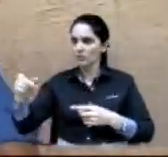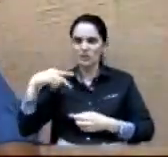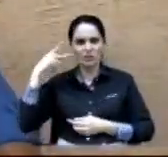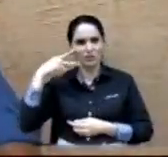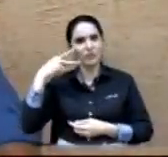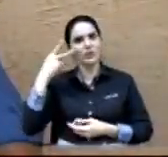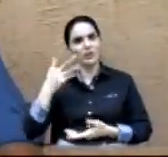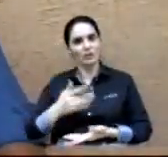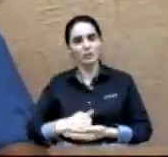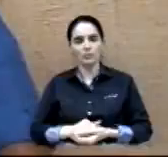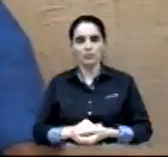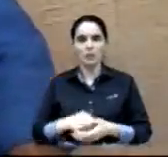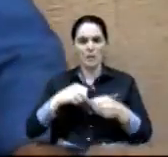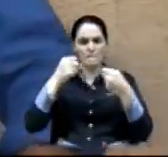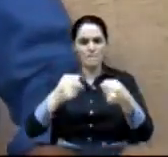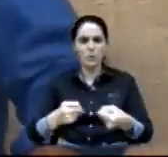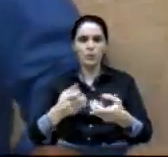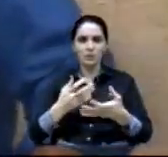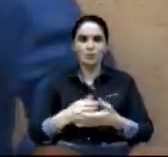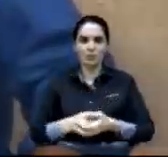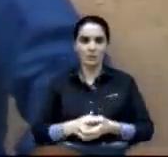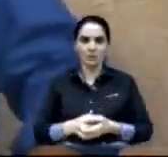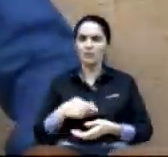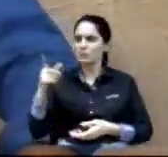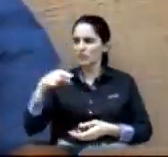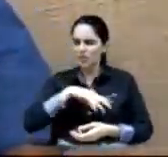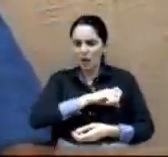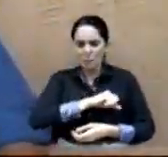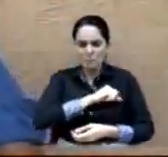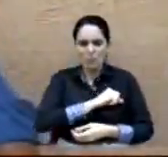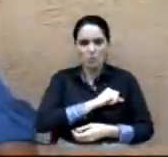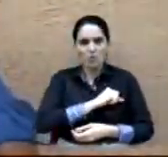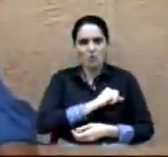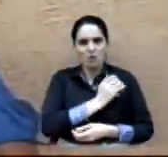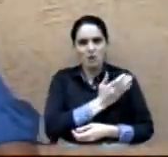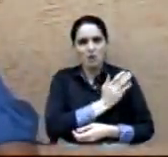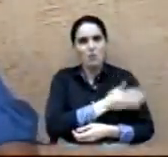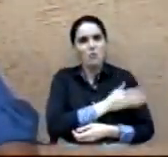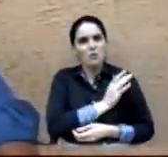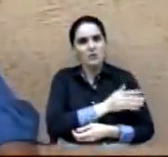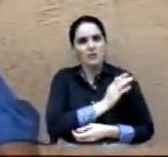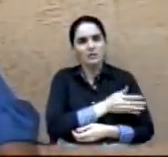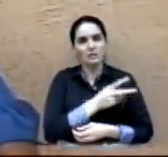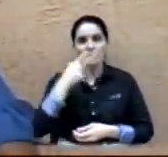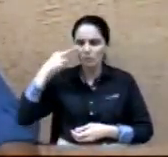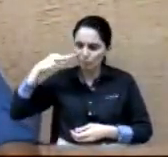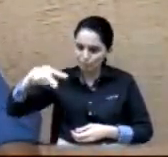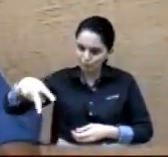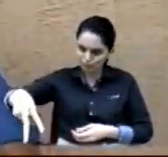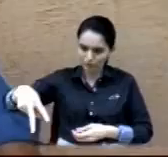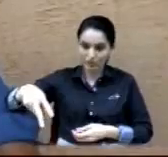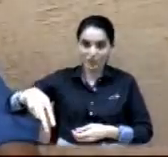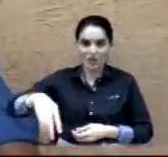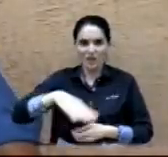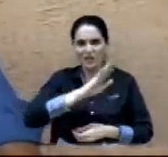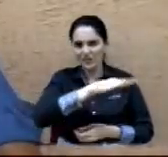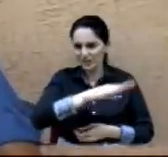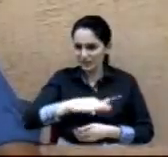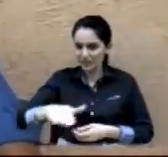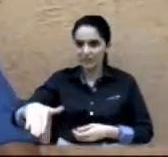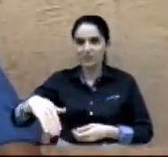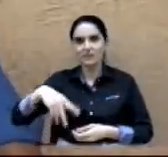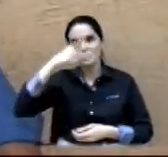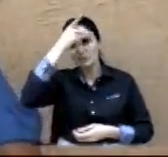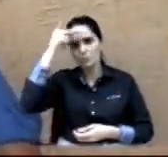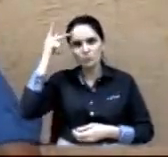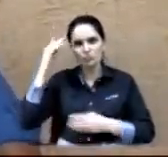que tem, acredito eu, que tem um amor no coração, né? Olhe com carinho ali para a Elizabeth, para as crianças, para as pessoas que